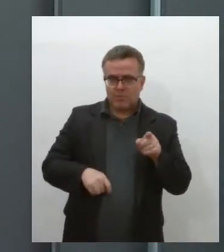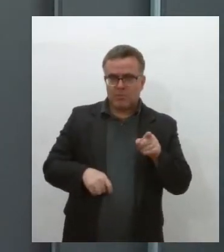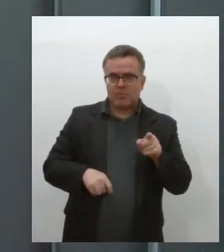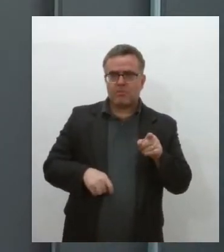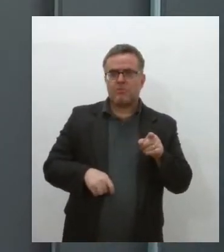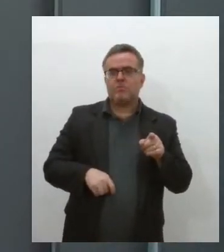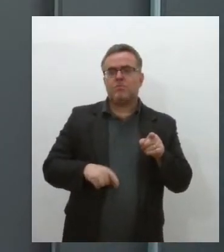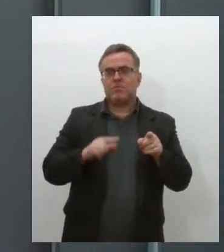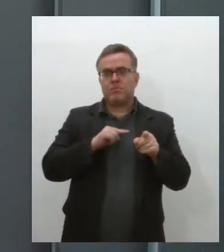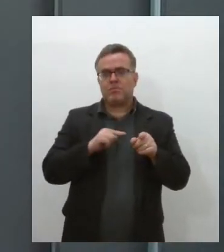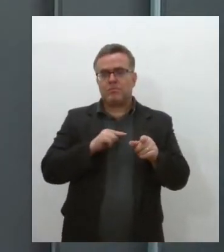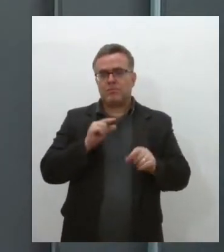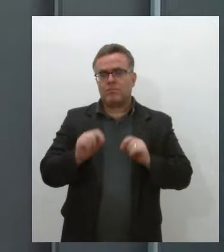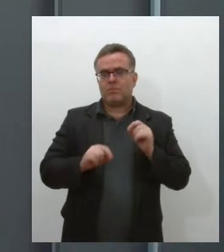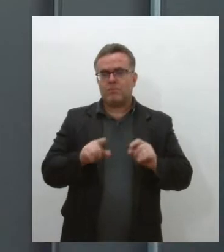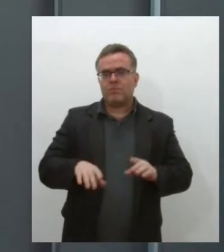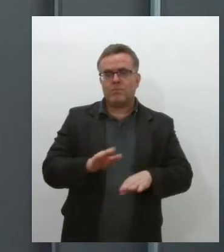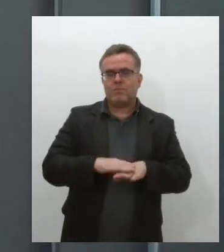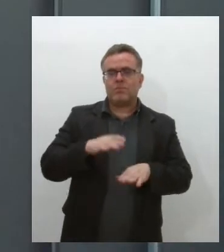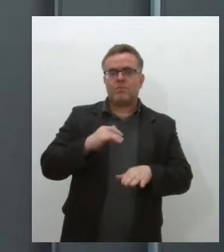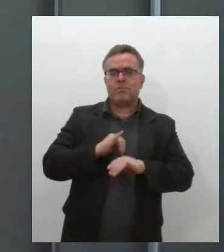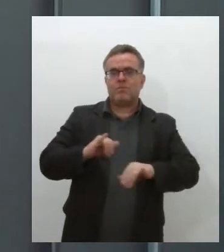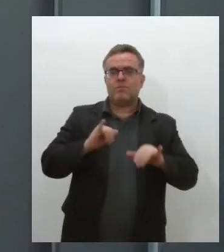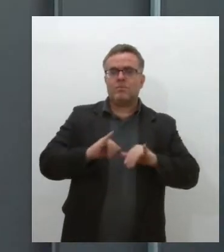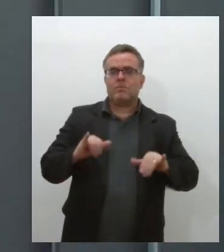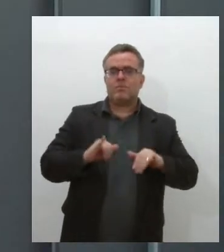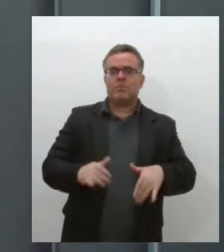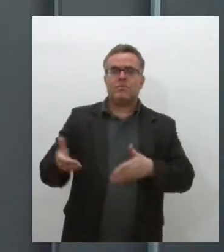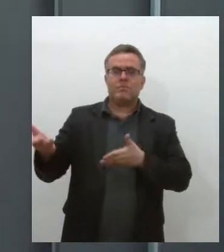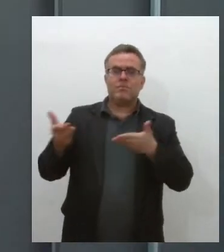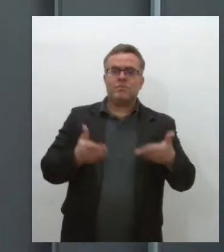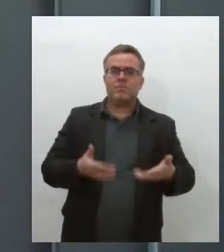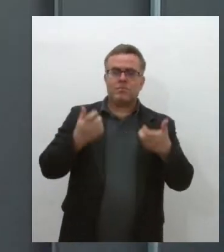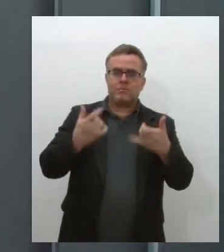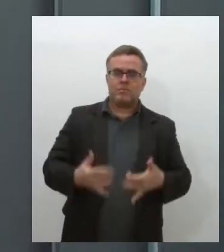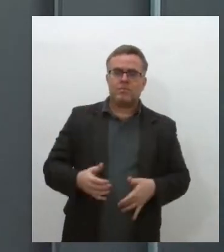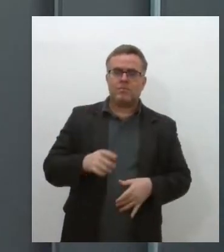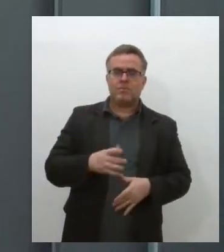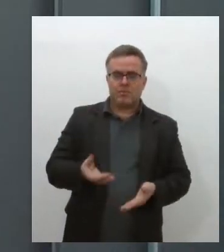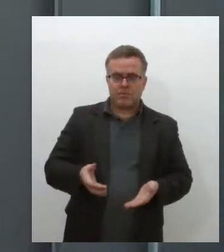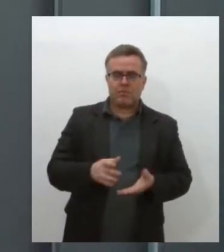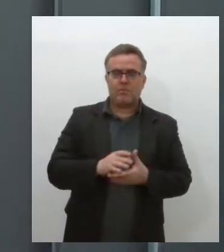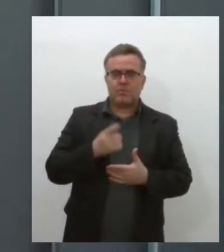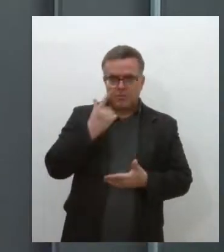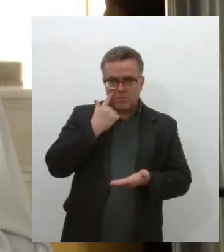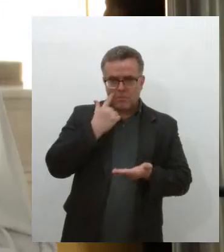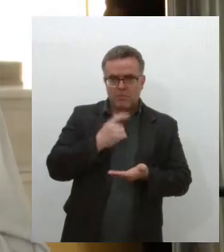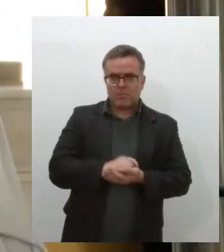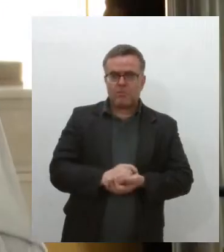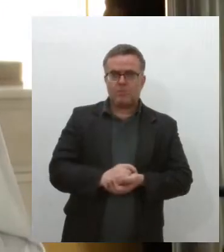tem mais informação para a gente sobre este serviço é o repórter Marcos Borges. Marcos?